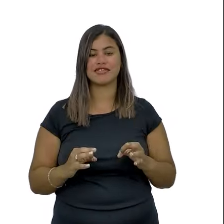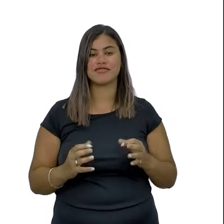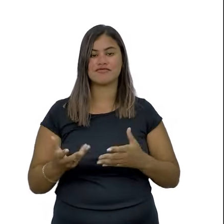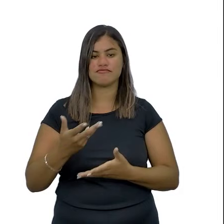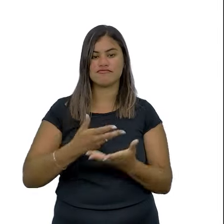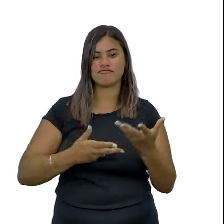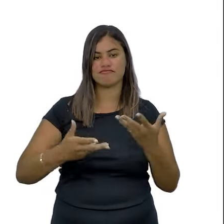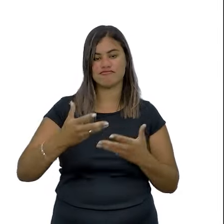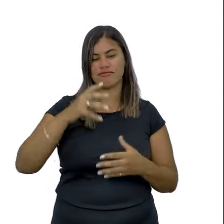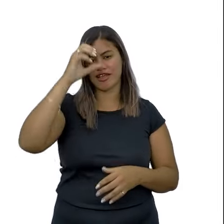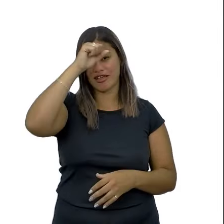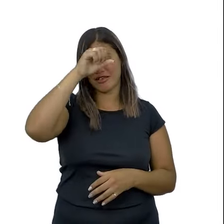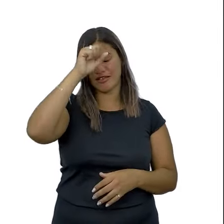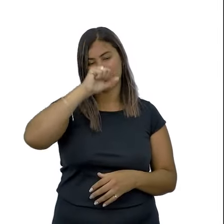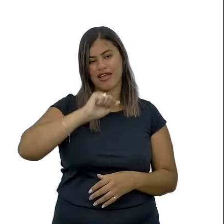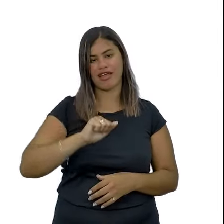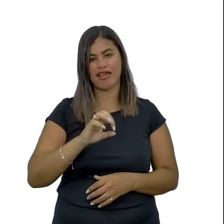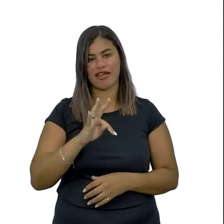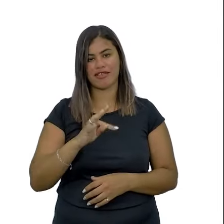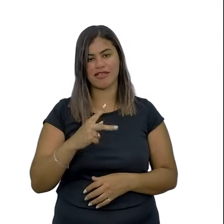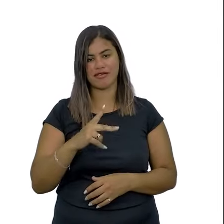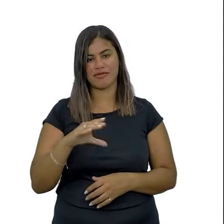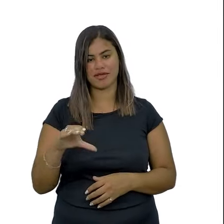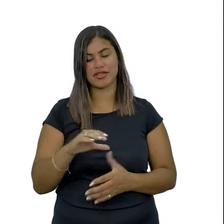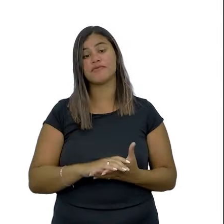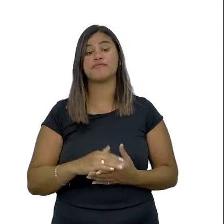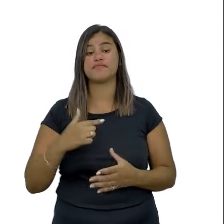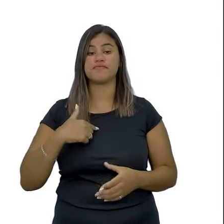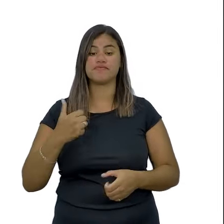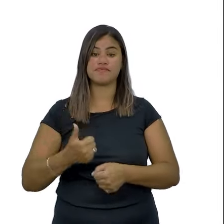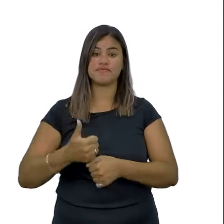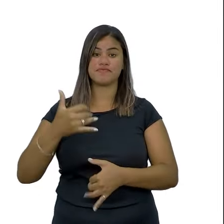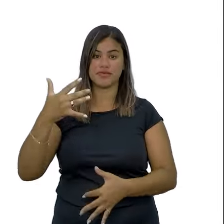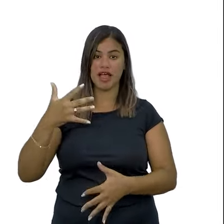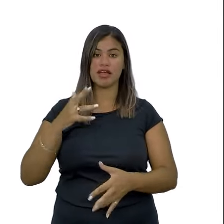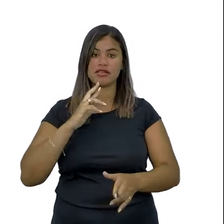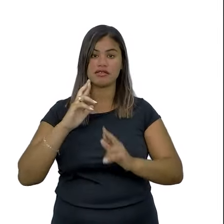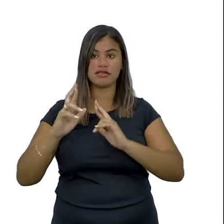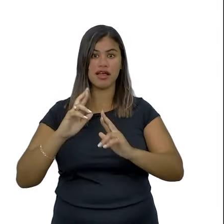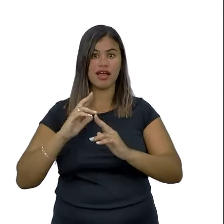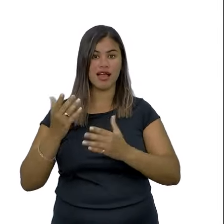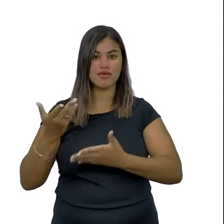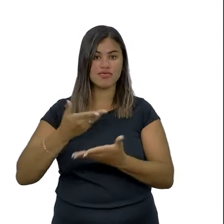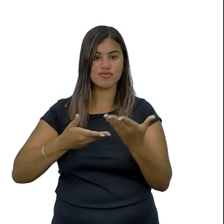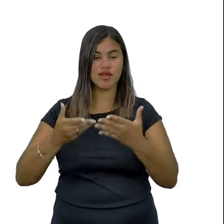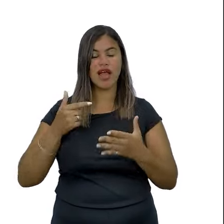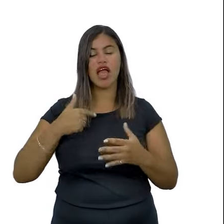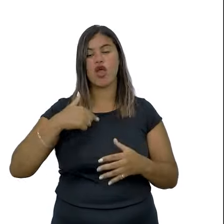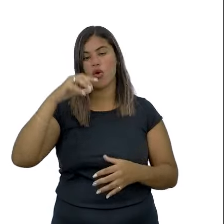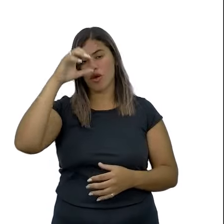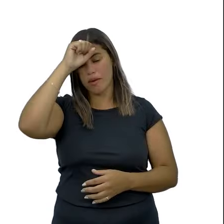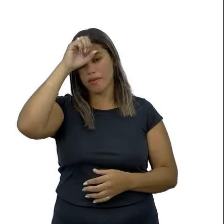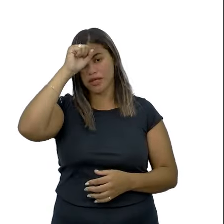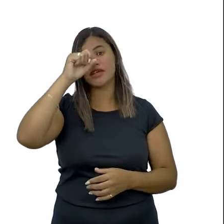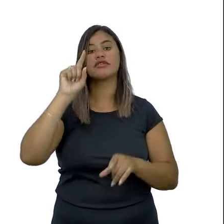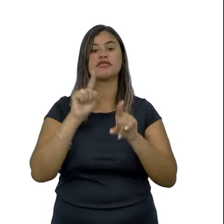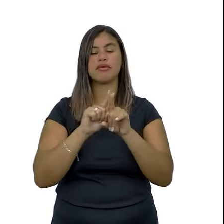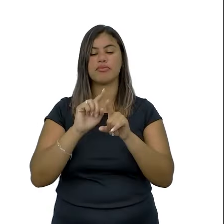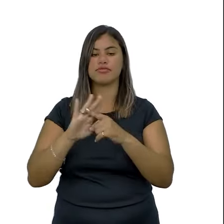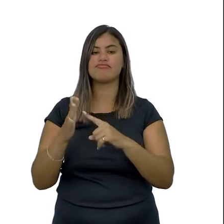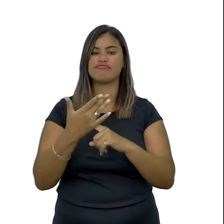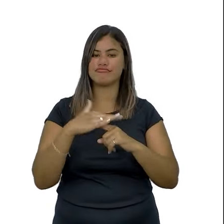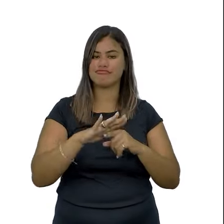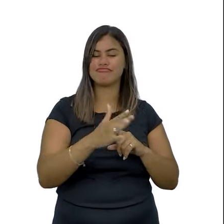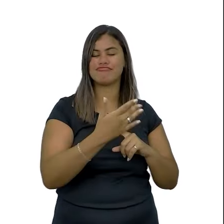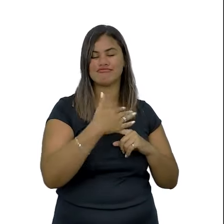saberes em ATPC. Quando eu participo no chat, eu contribuo não só com o meu aprendizado, mas com o aprendizado do outro,